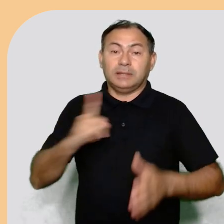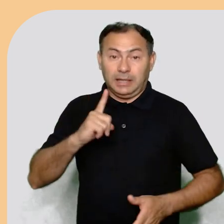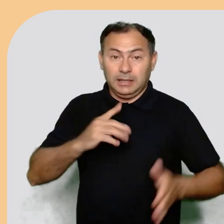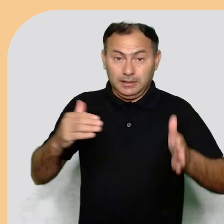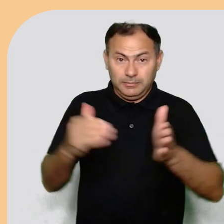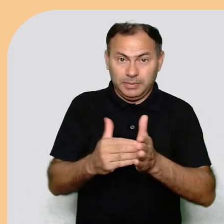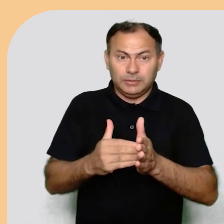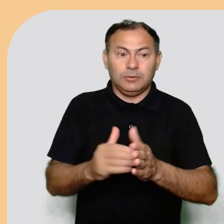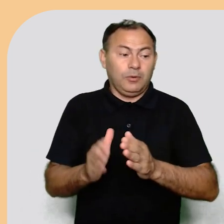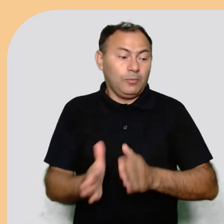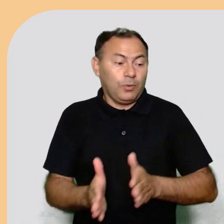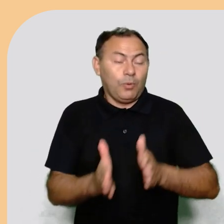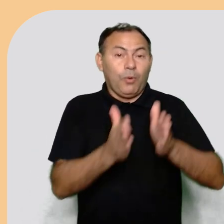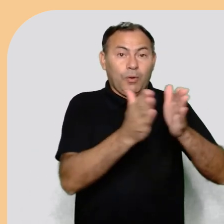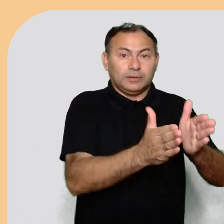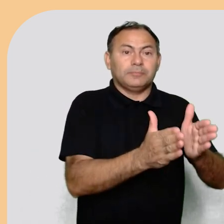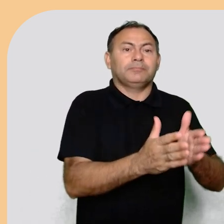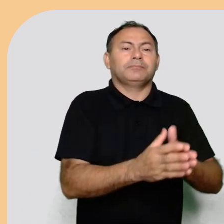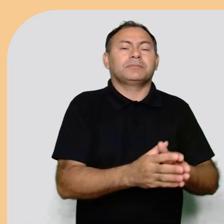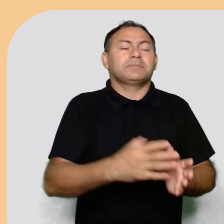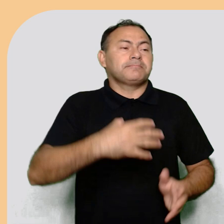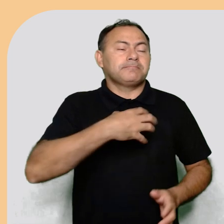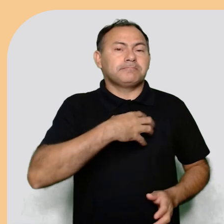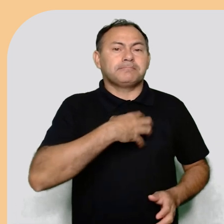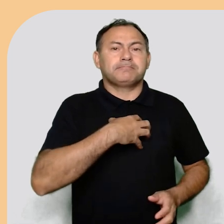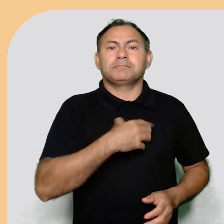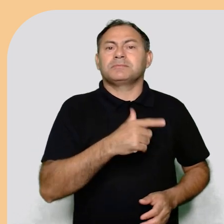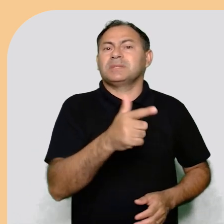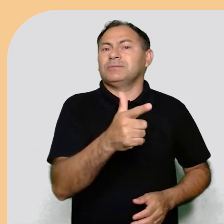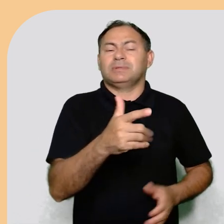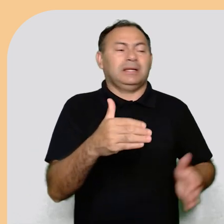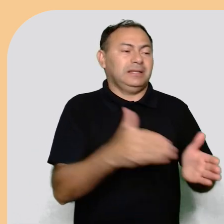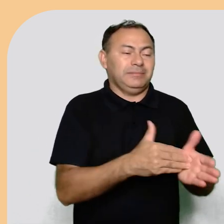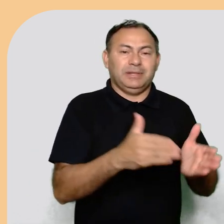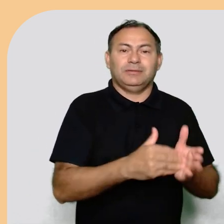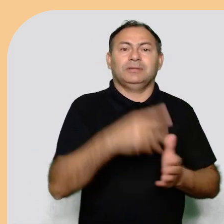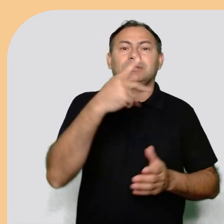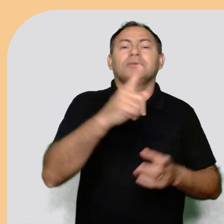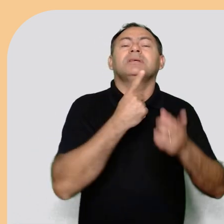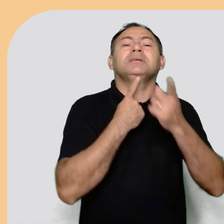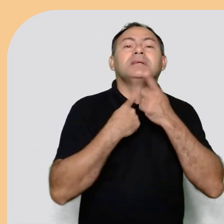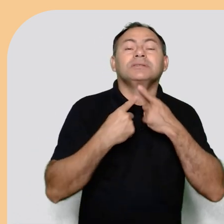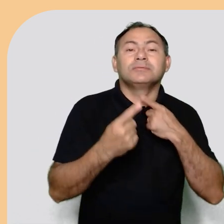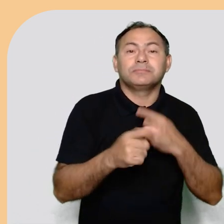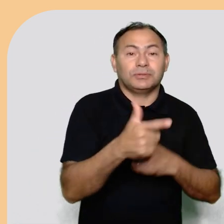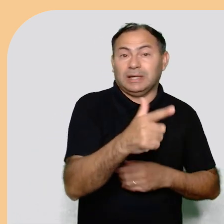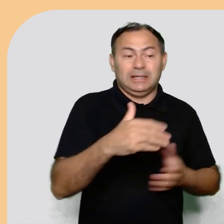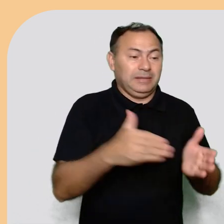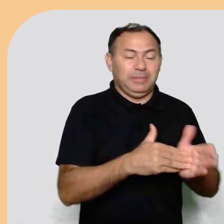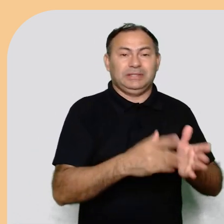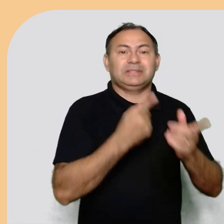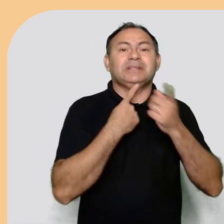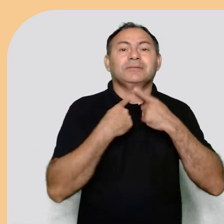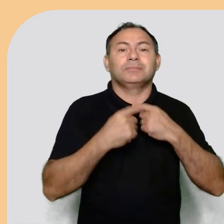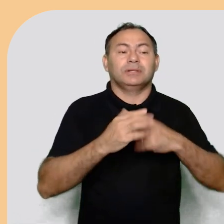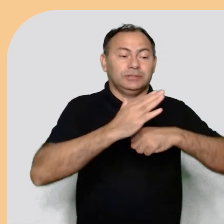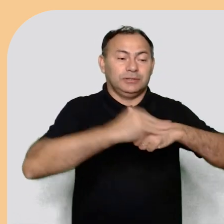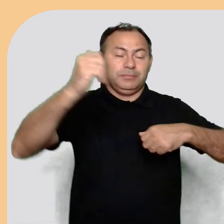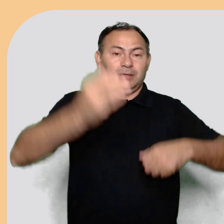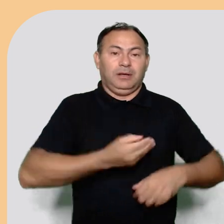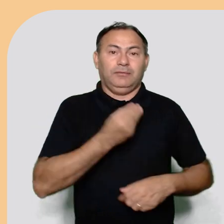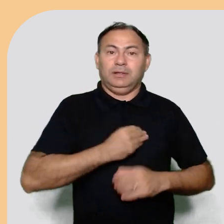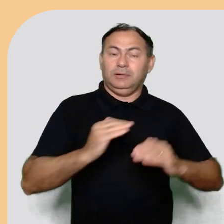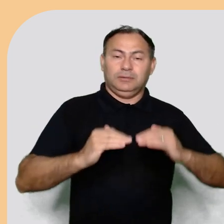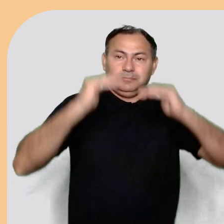limitado, por outra, sente-se ilimitado nos seus desejos e chamado a uma